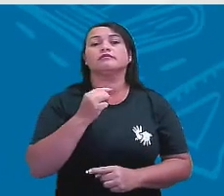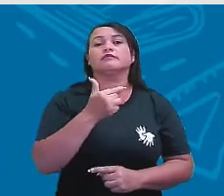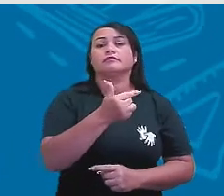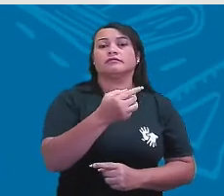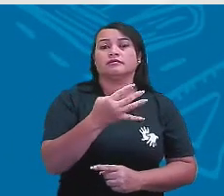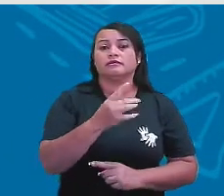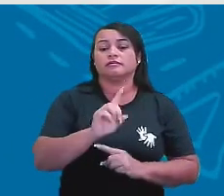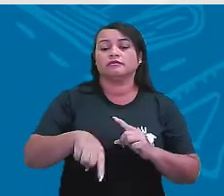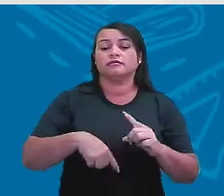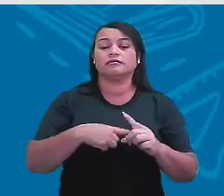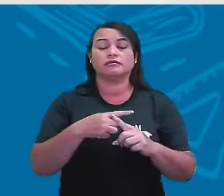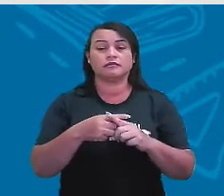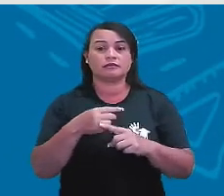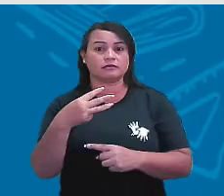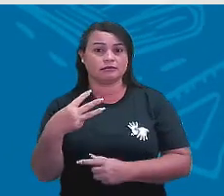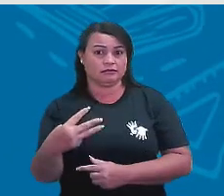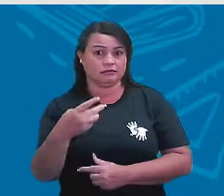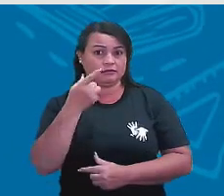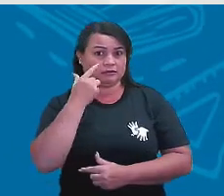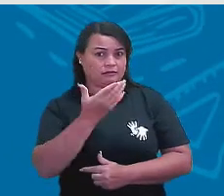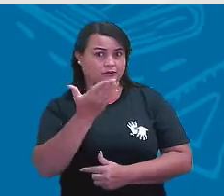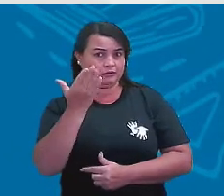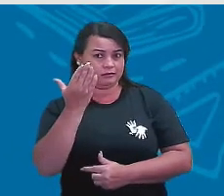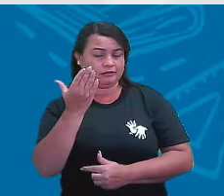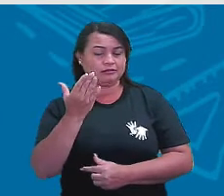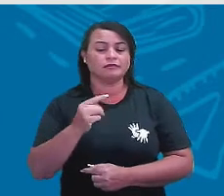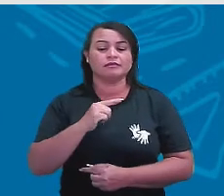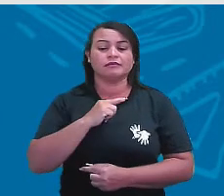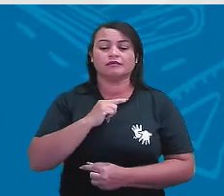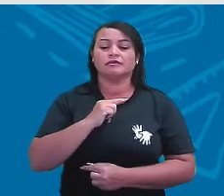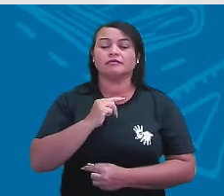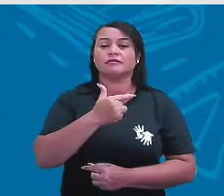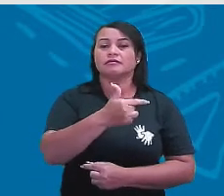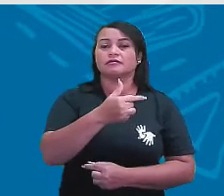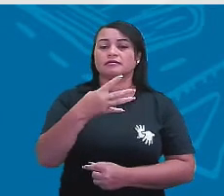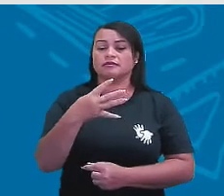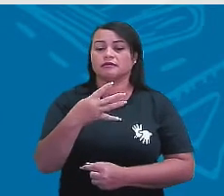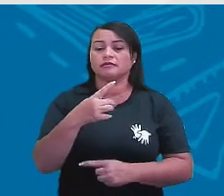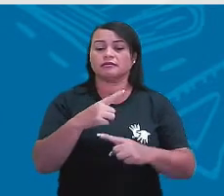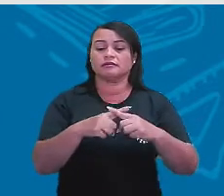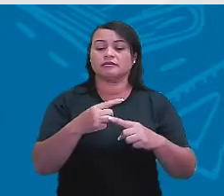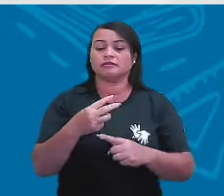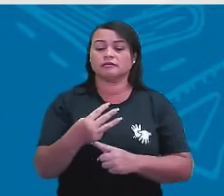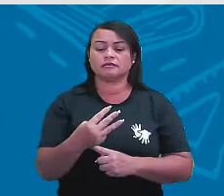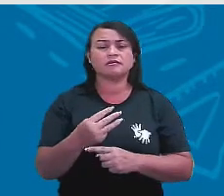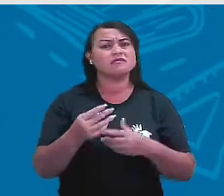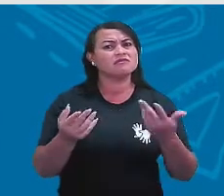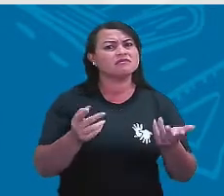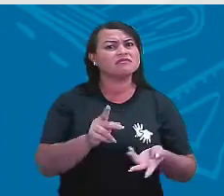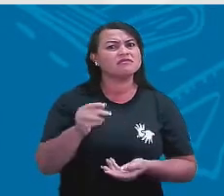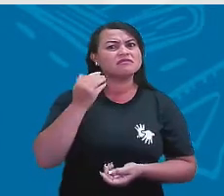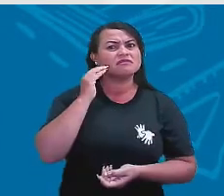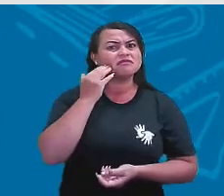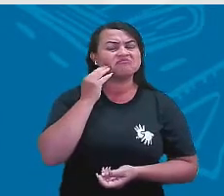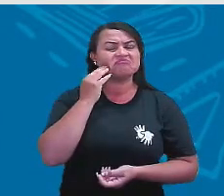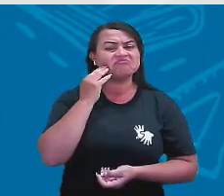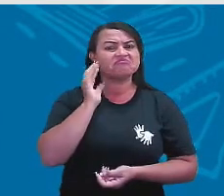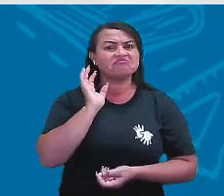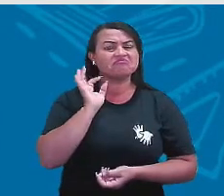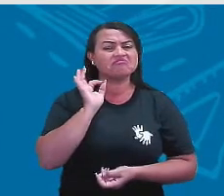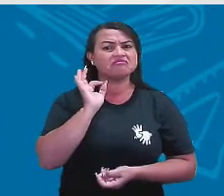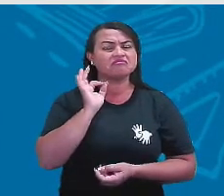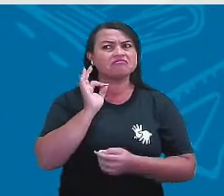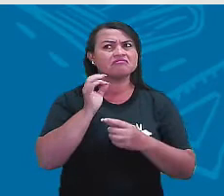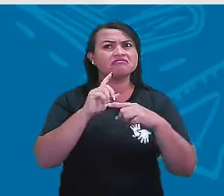24. Então, tá aí nossa continha, tá? 24 vezes 3. Ah, professora, eu ainda não estou muito boa